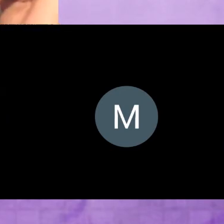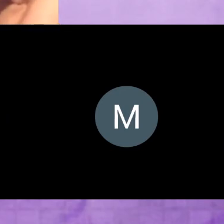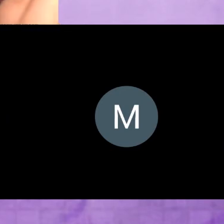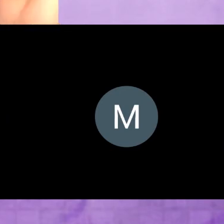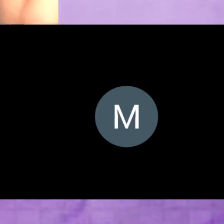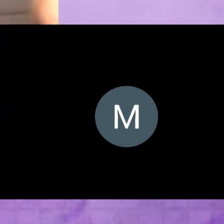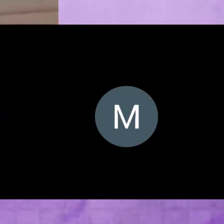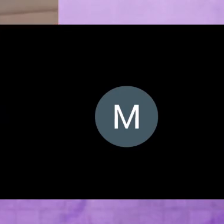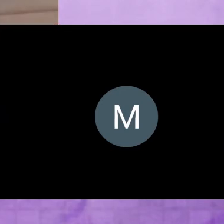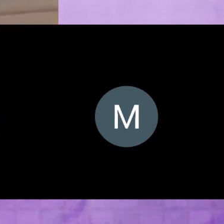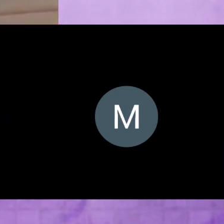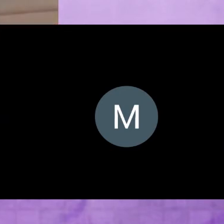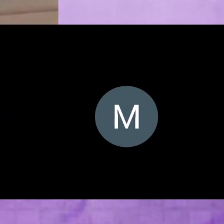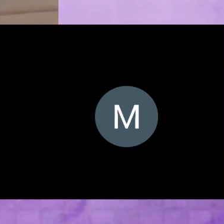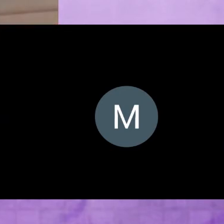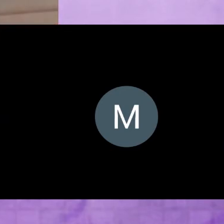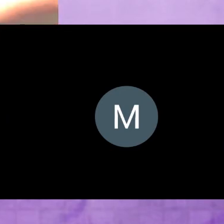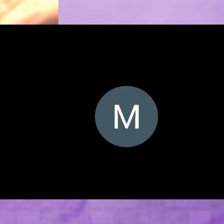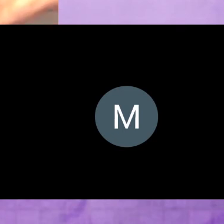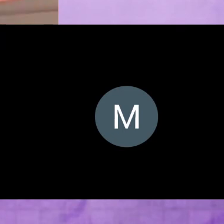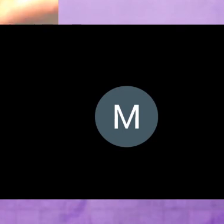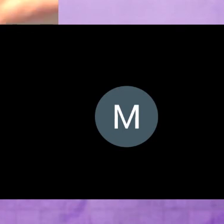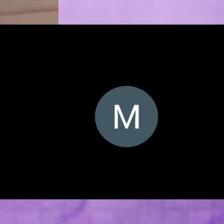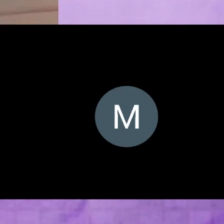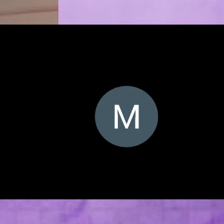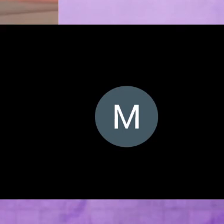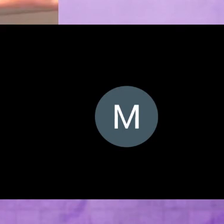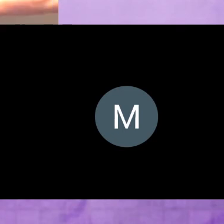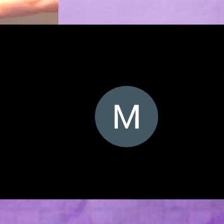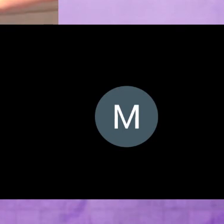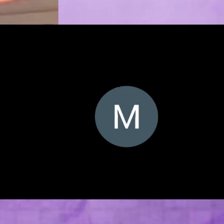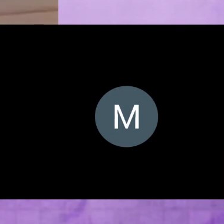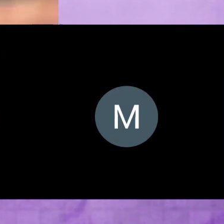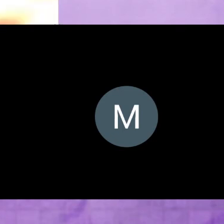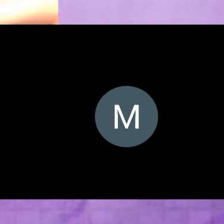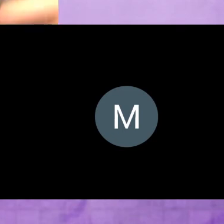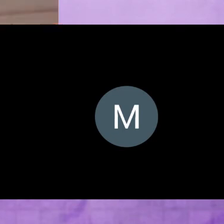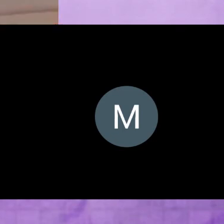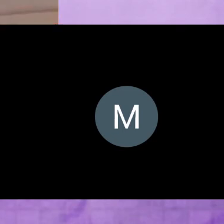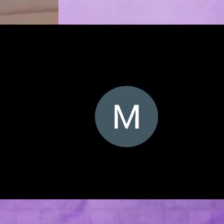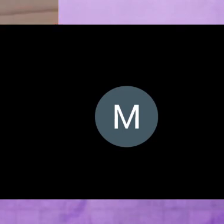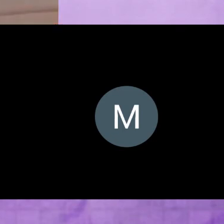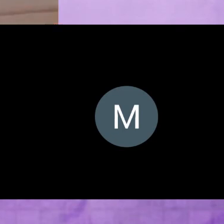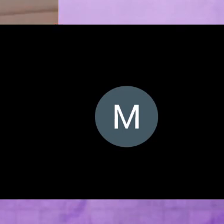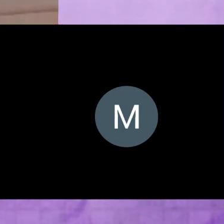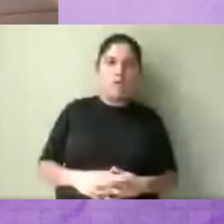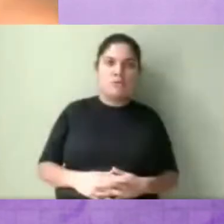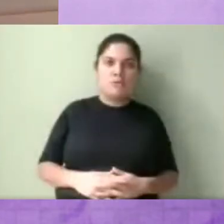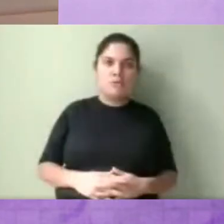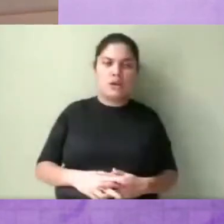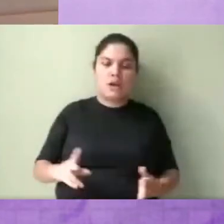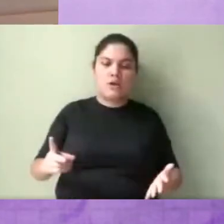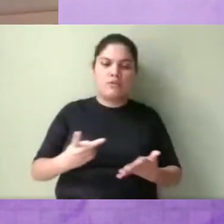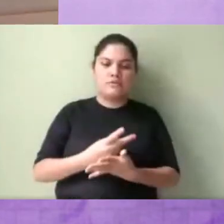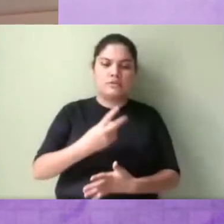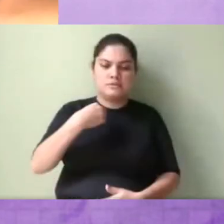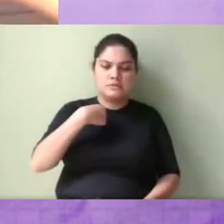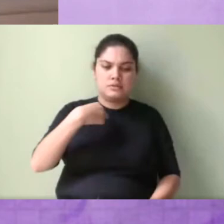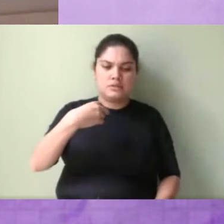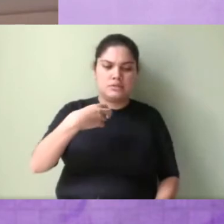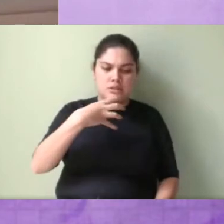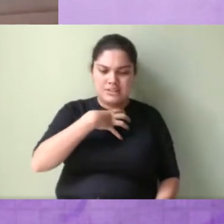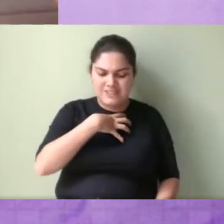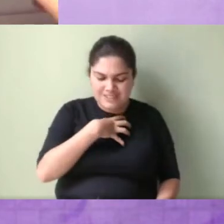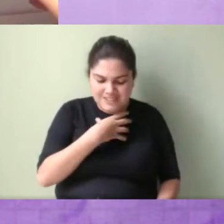mas não fala, e vai deixando. Ou, se você vai falando, você vai desenvolvendo outros sentimentos que nem são compatíveis com a situação.